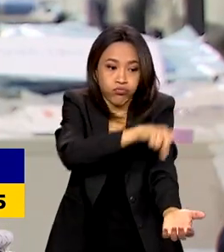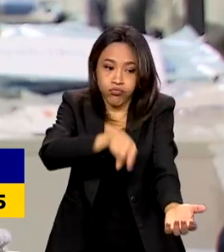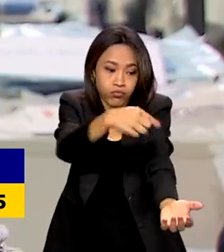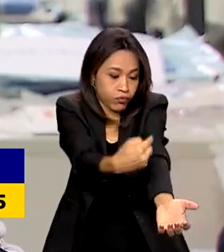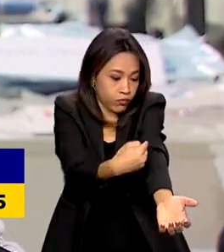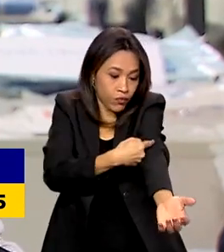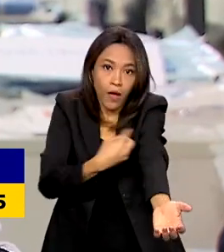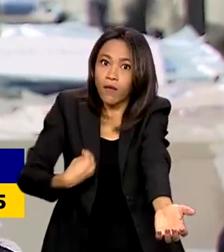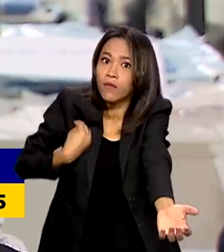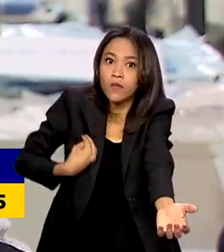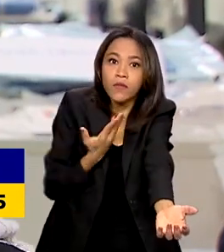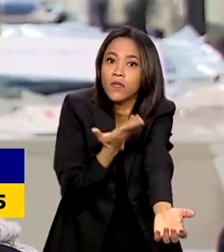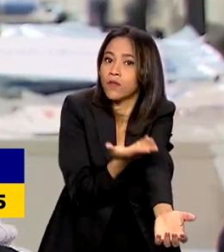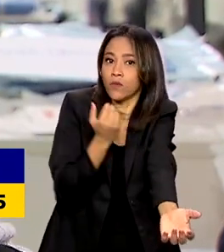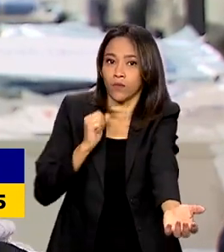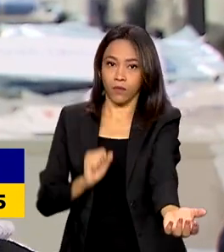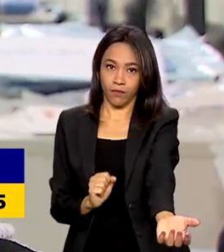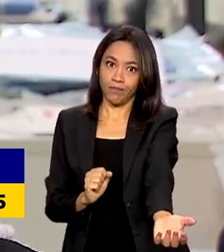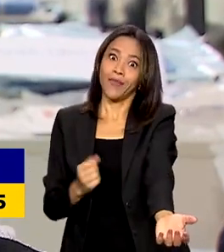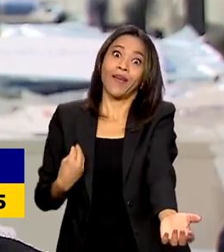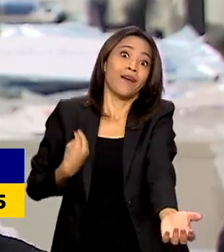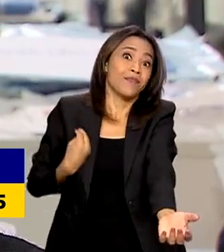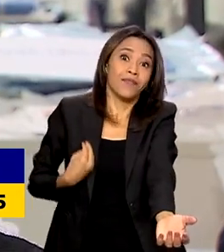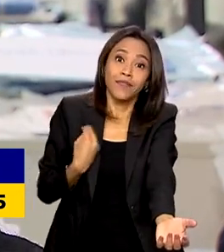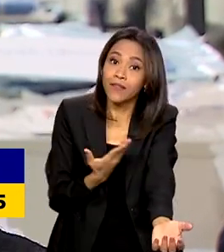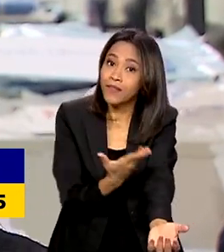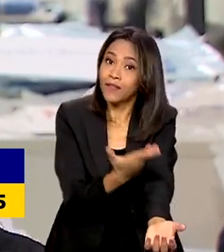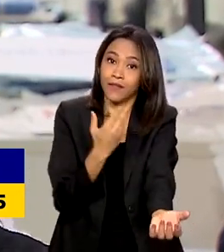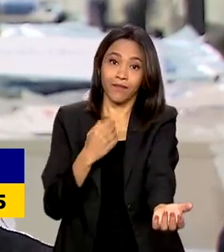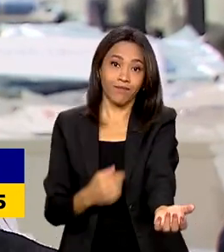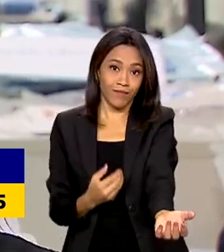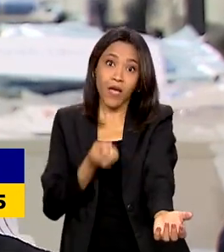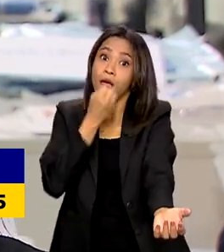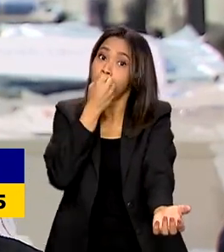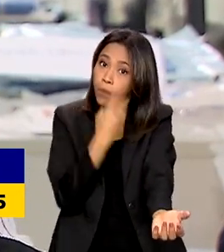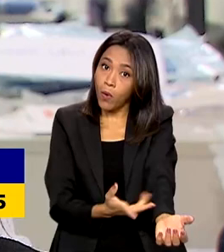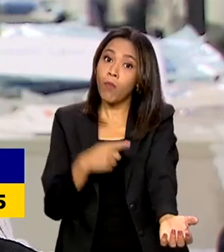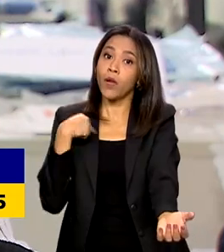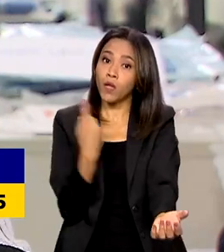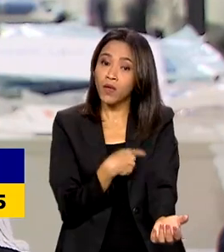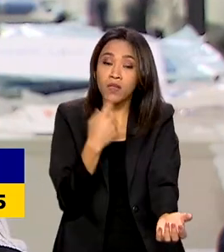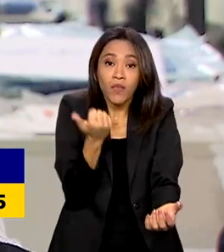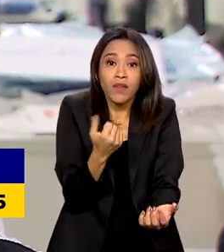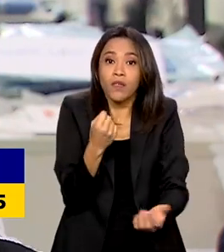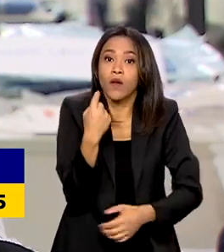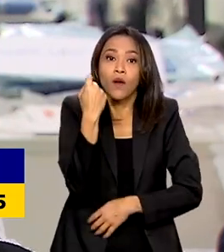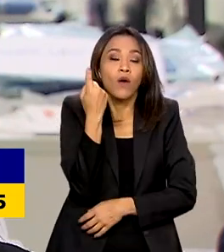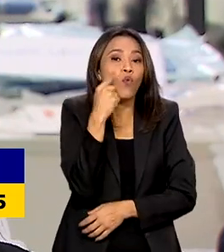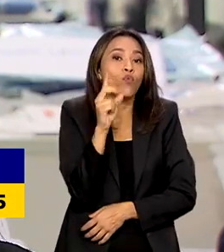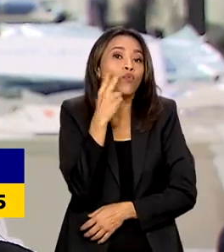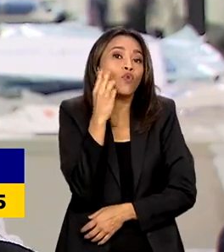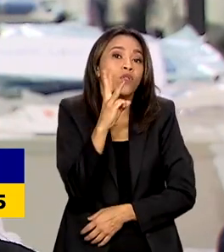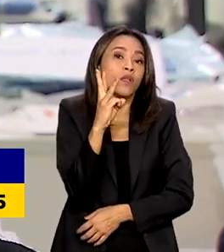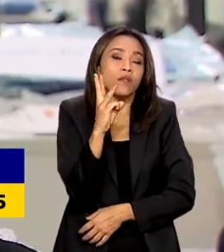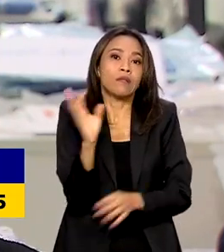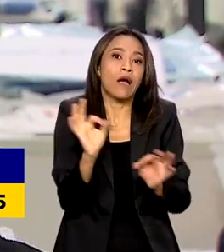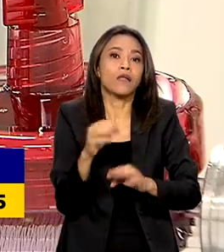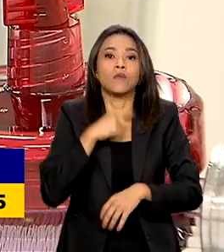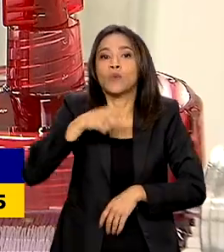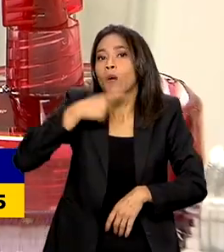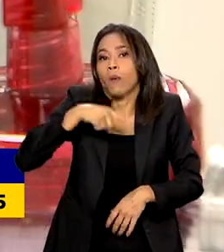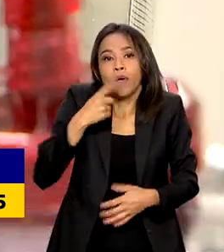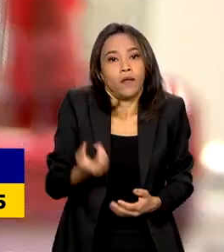né? É vida. Além de tudo, é bom para nós, né? Porque se você ficar 1, 2, 3 dias sem fazer, você não